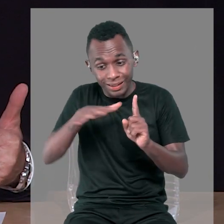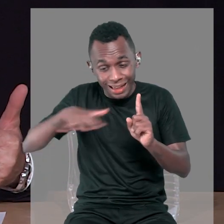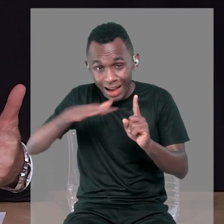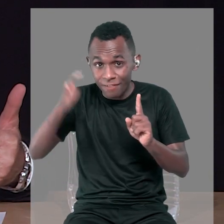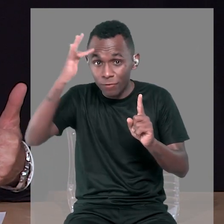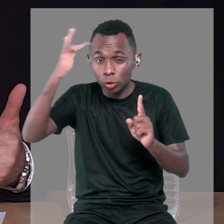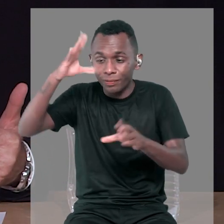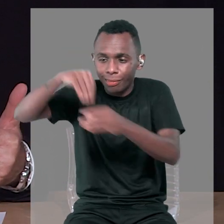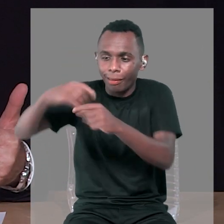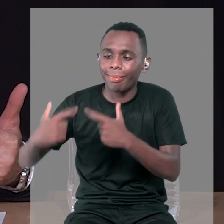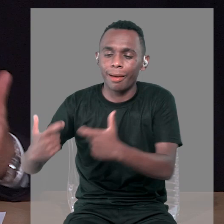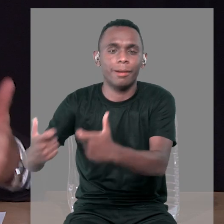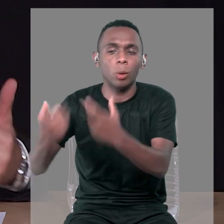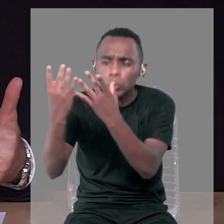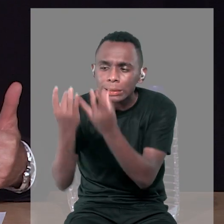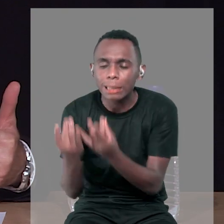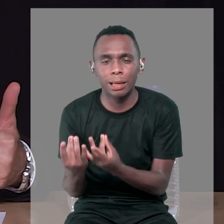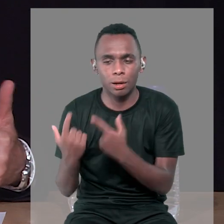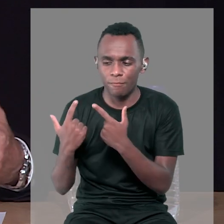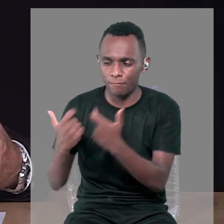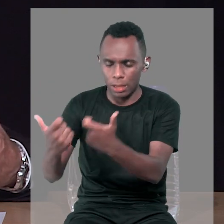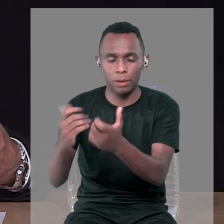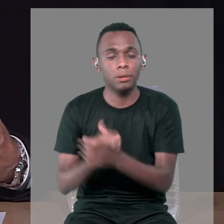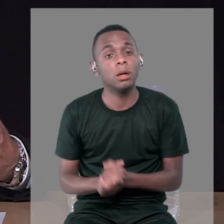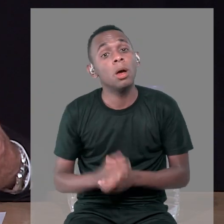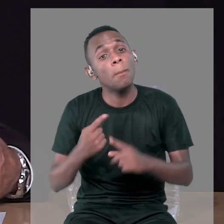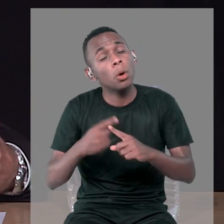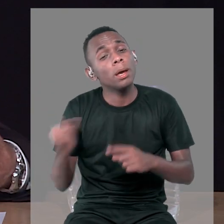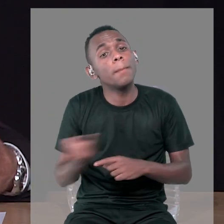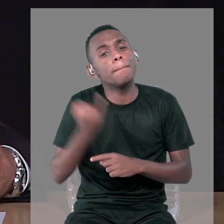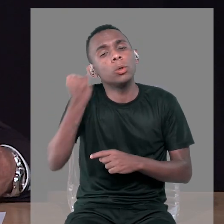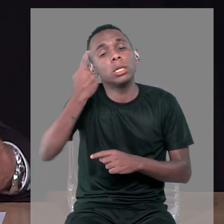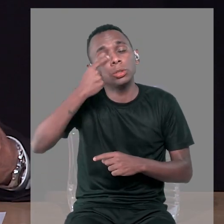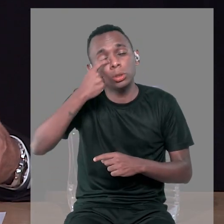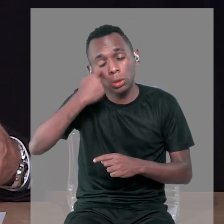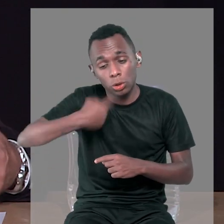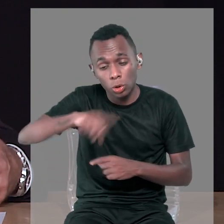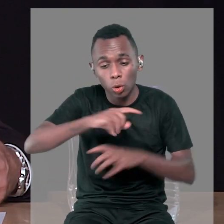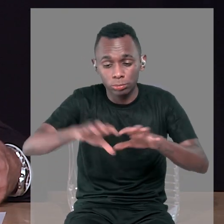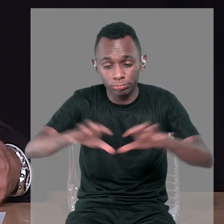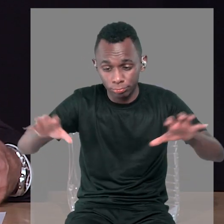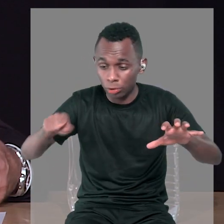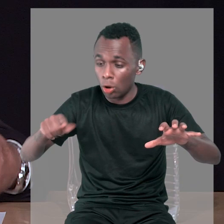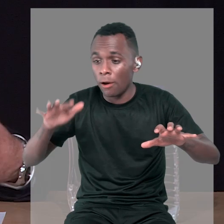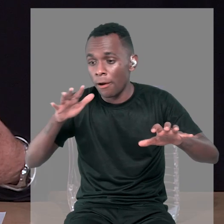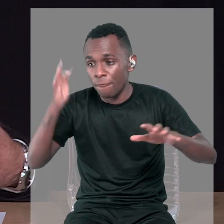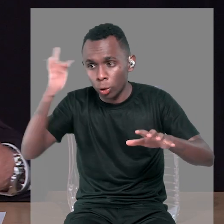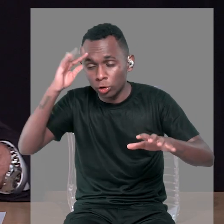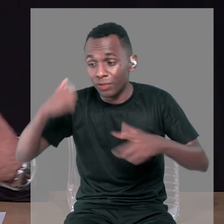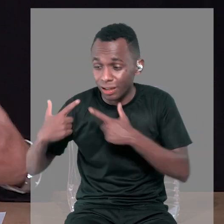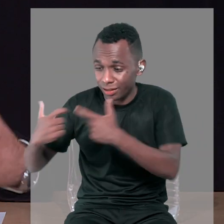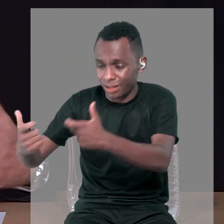guerra. Eu estou dizendo isso porque é fundamental que a gente distinga esse lugar, uma filosofia da guerra, de